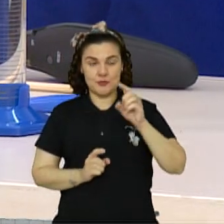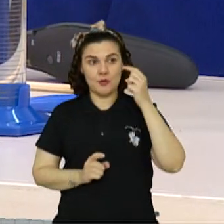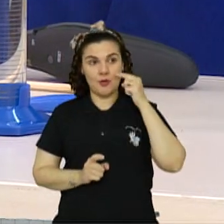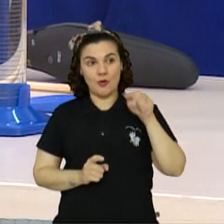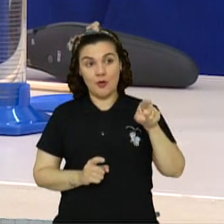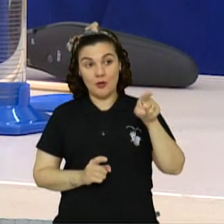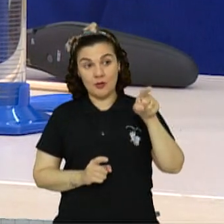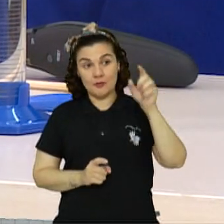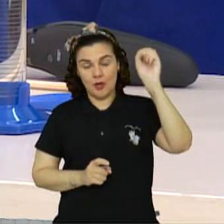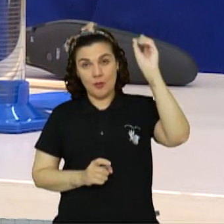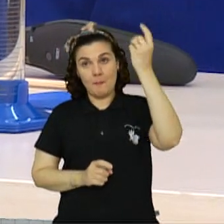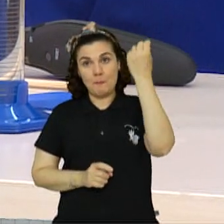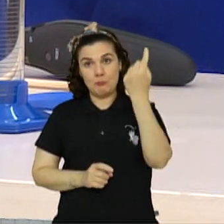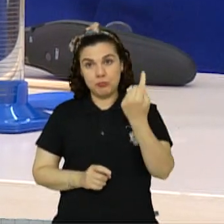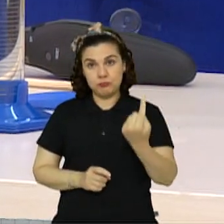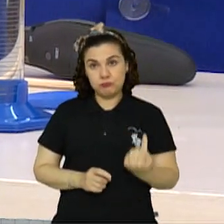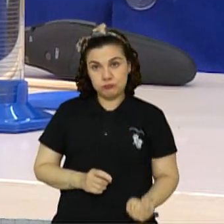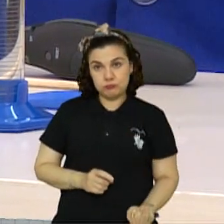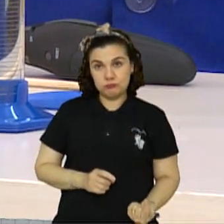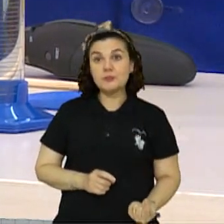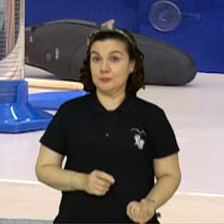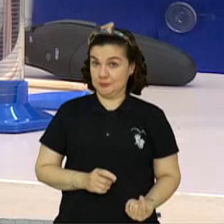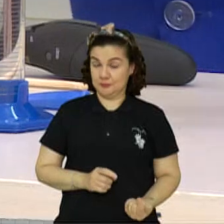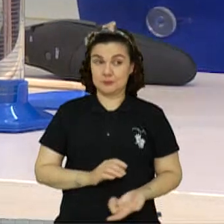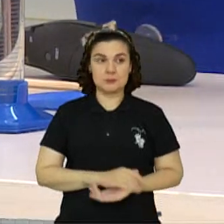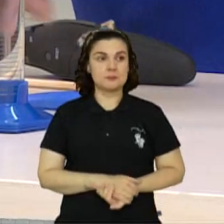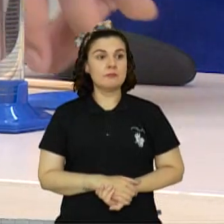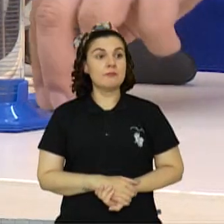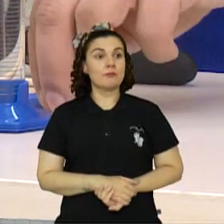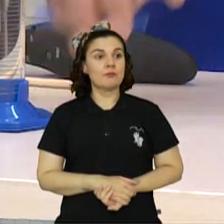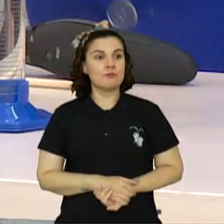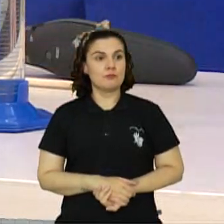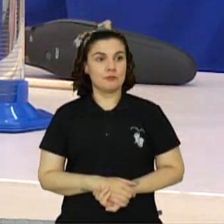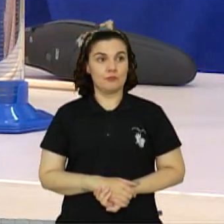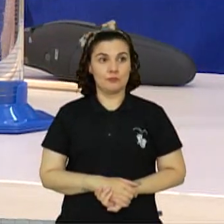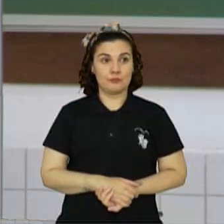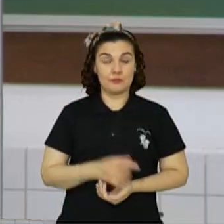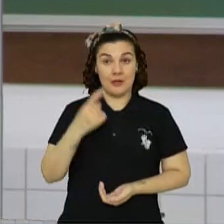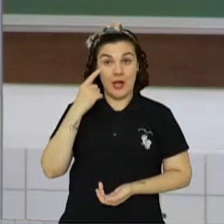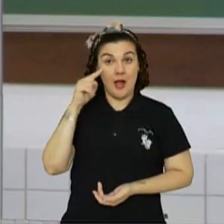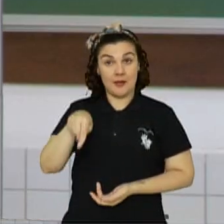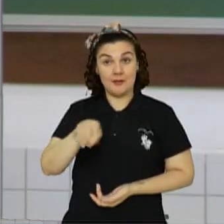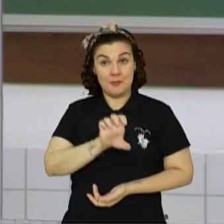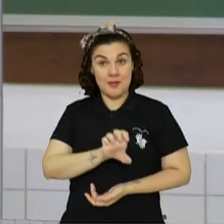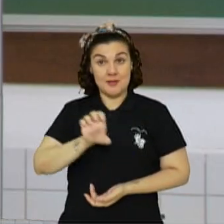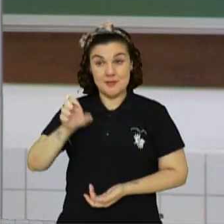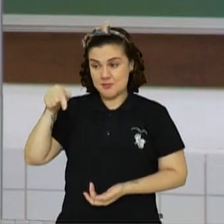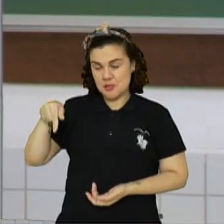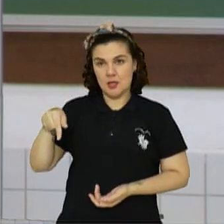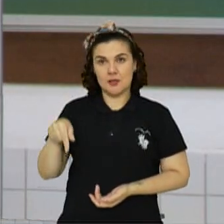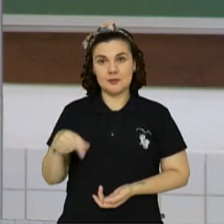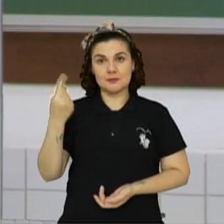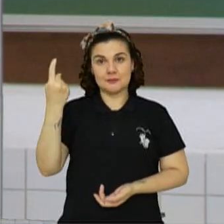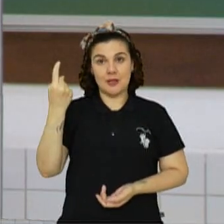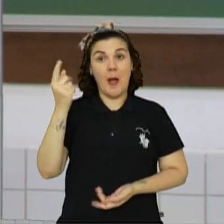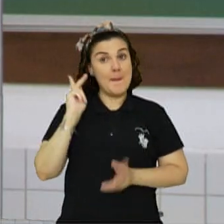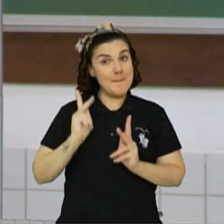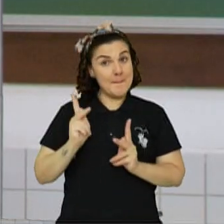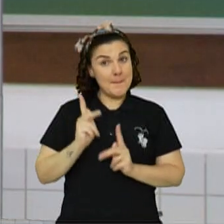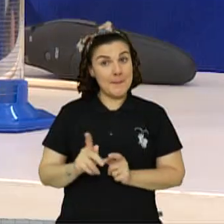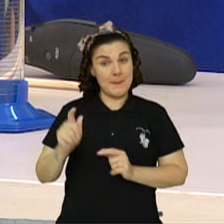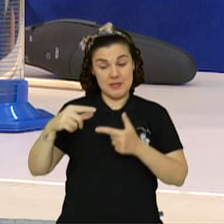líquido, vocês percebam que a tampinha afundou. No líquido aqui da minha esquerda, quando eu coloco uma